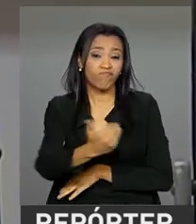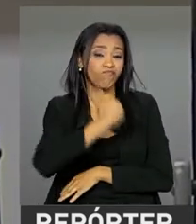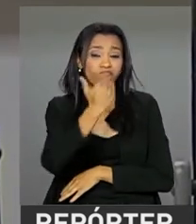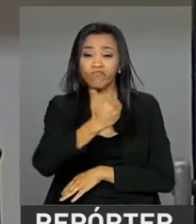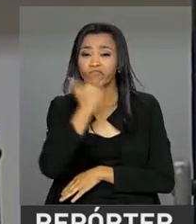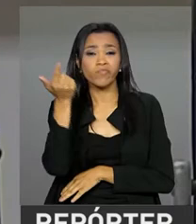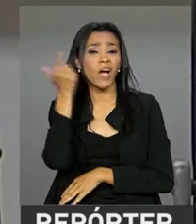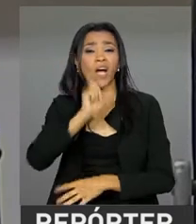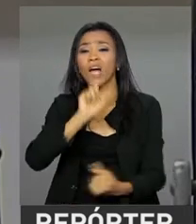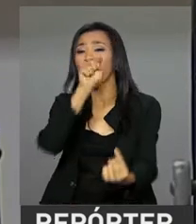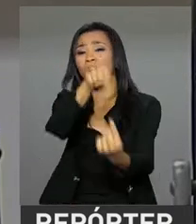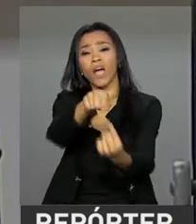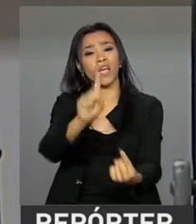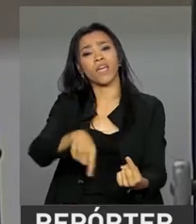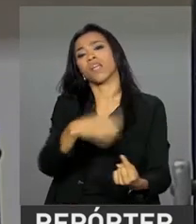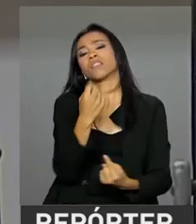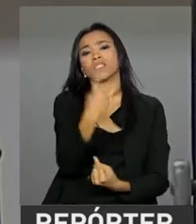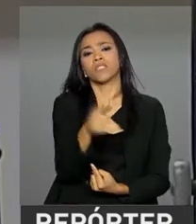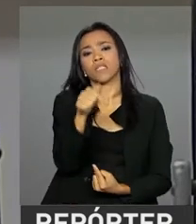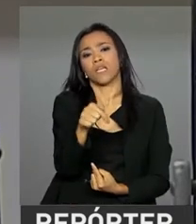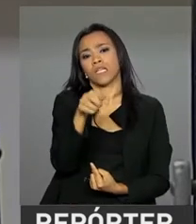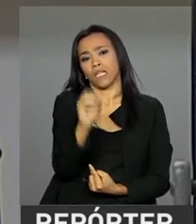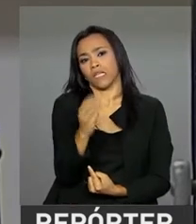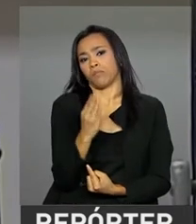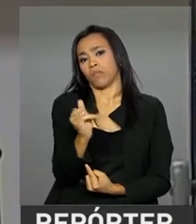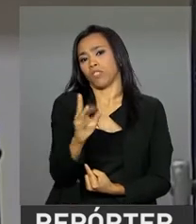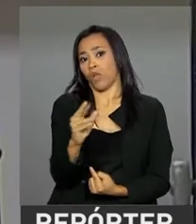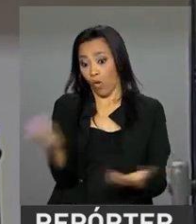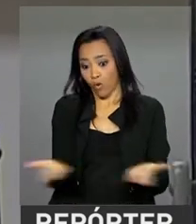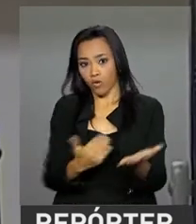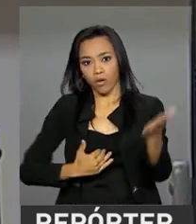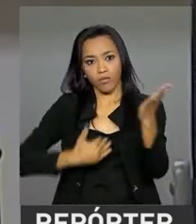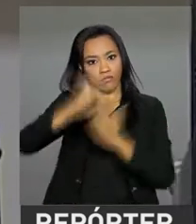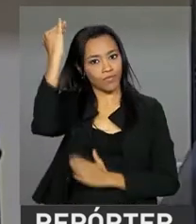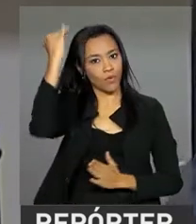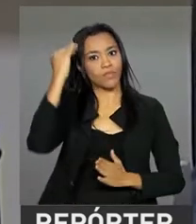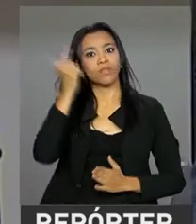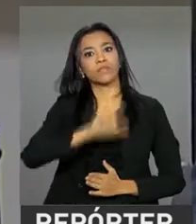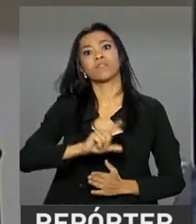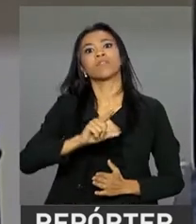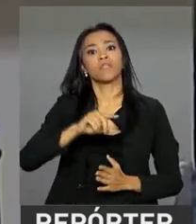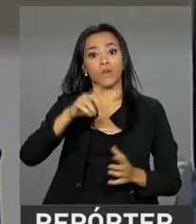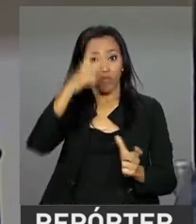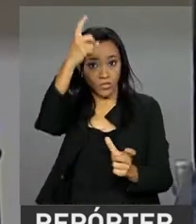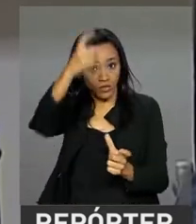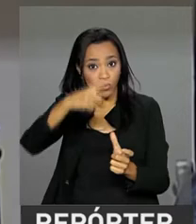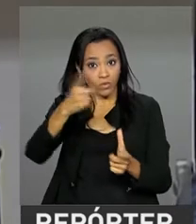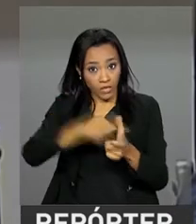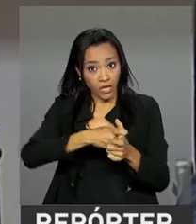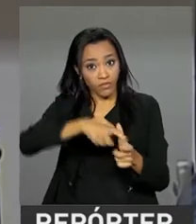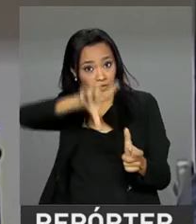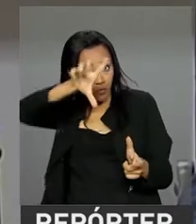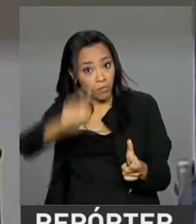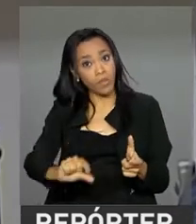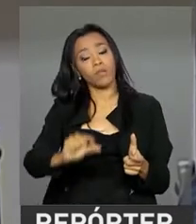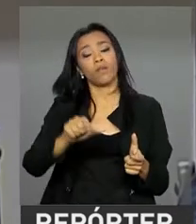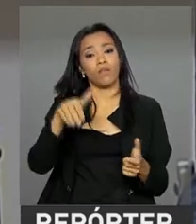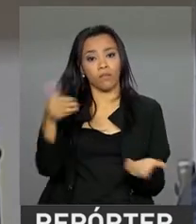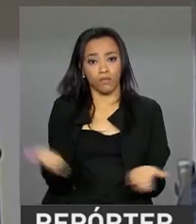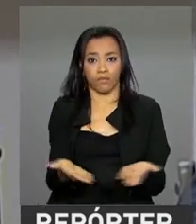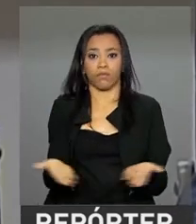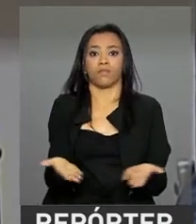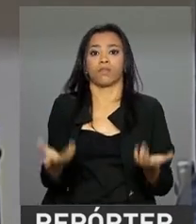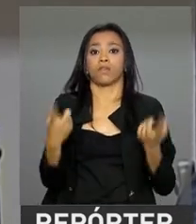que era de 170 bilhões de reais ela foi superada israel deve ser menor que os us 154 bilhões de